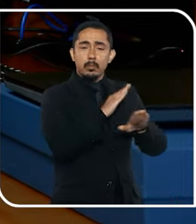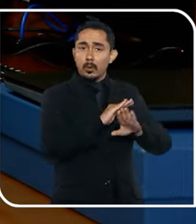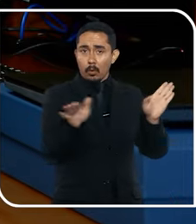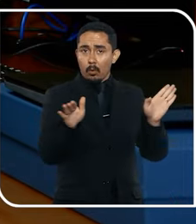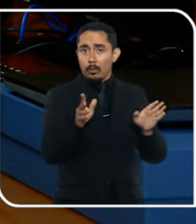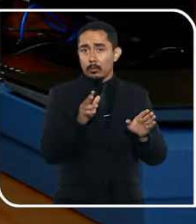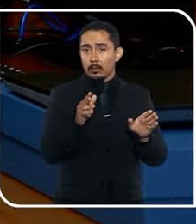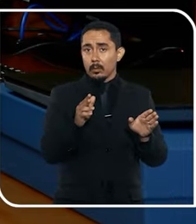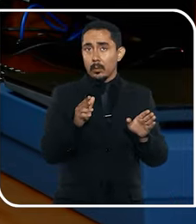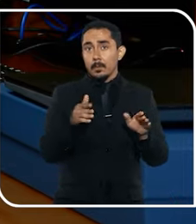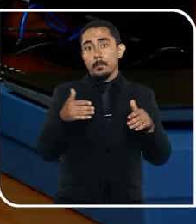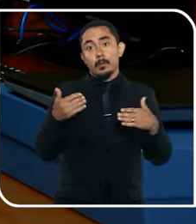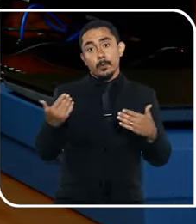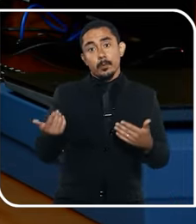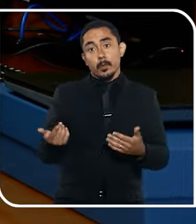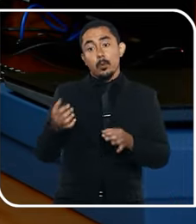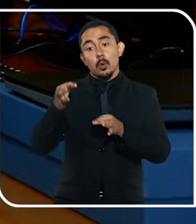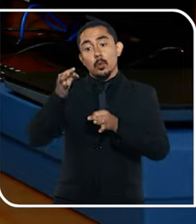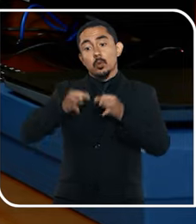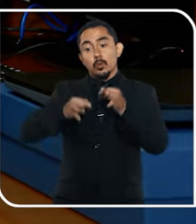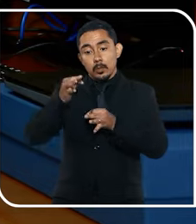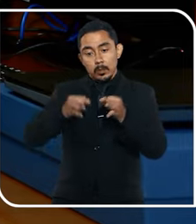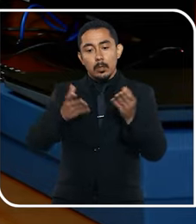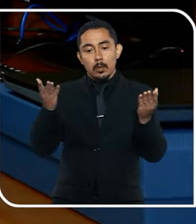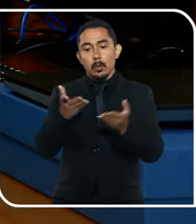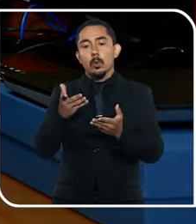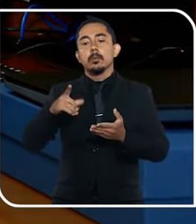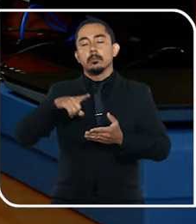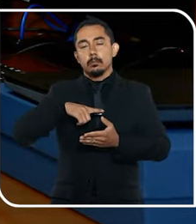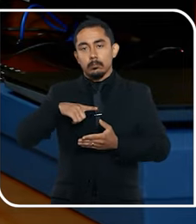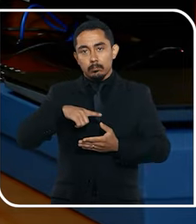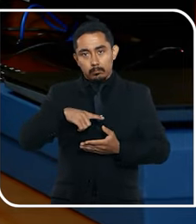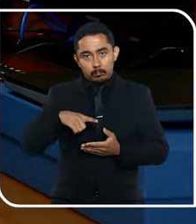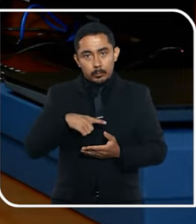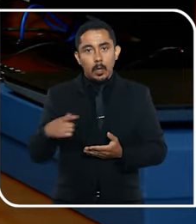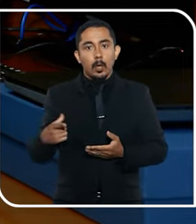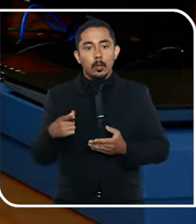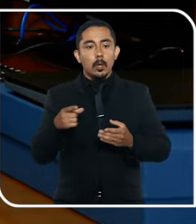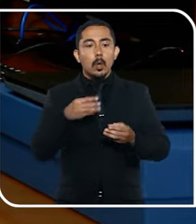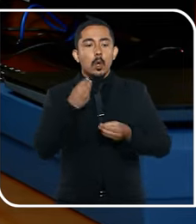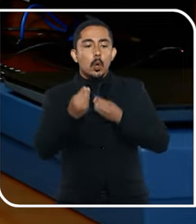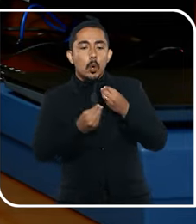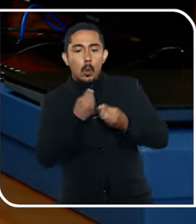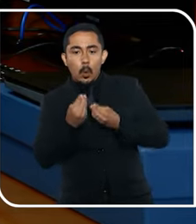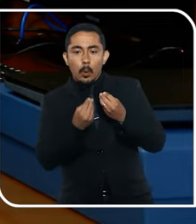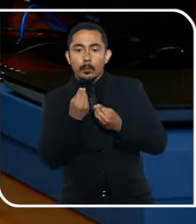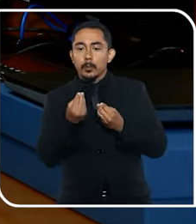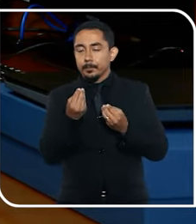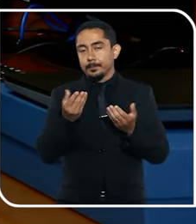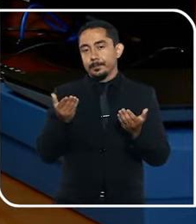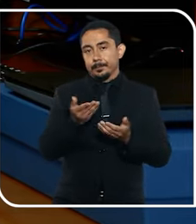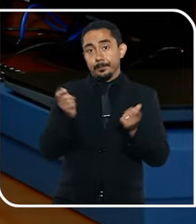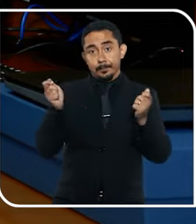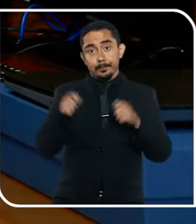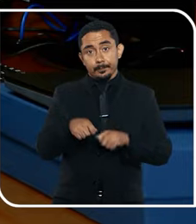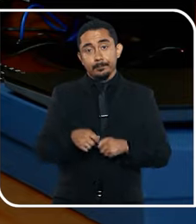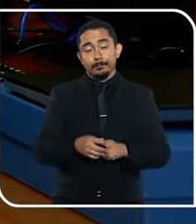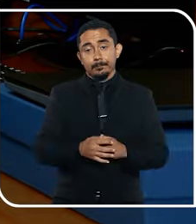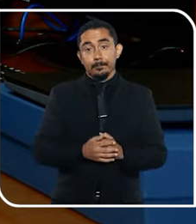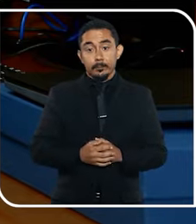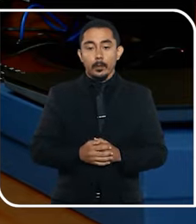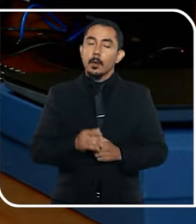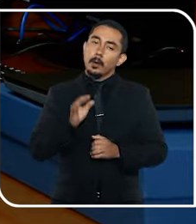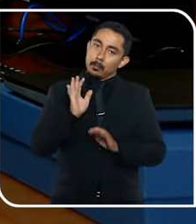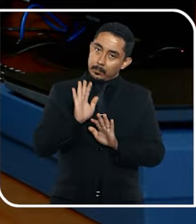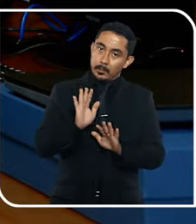o judiciário já tem uma ação no sentido de resolver essas situações.